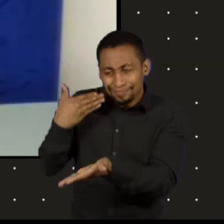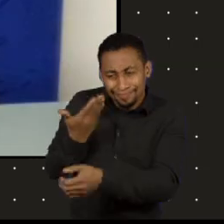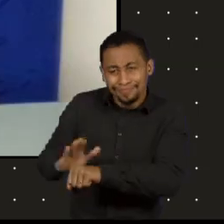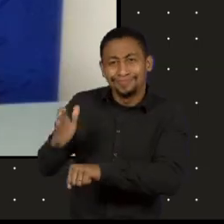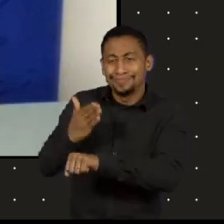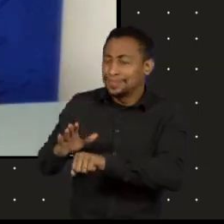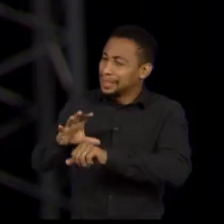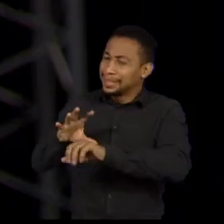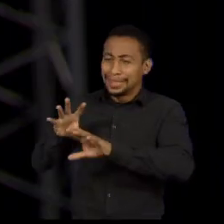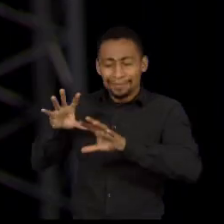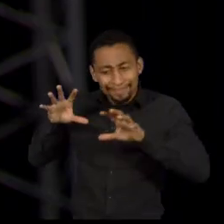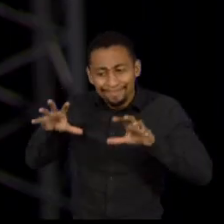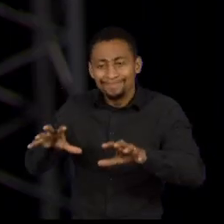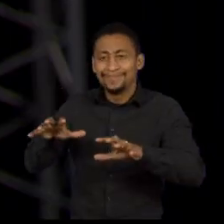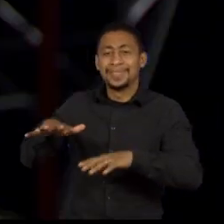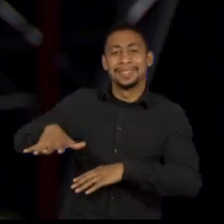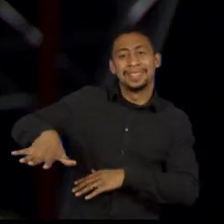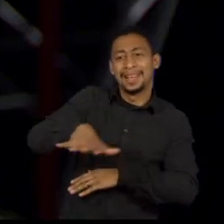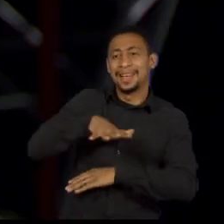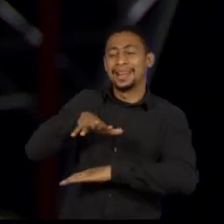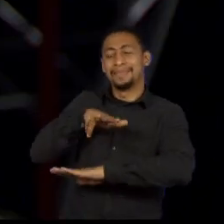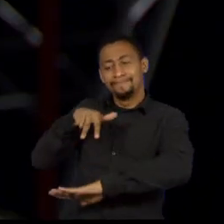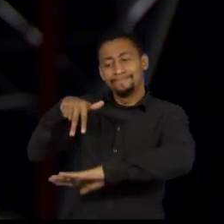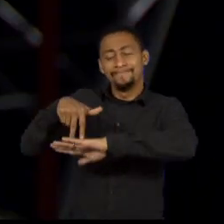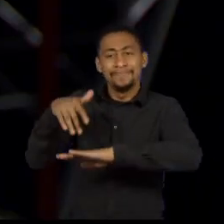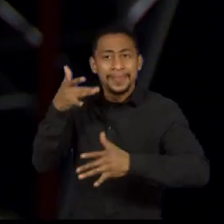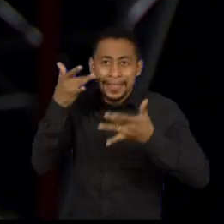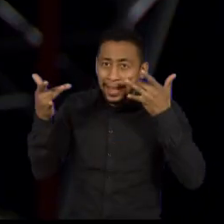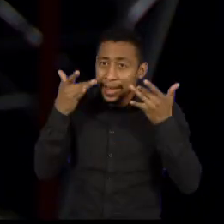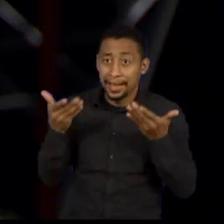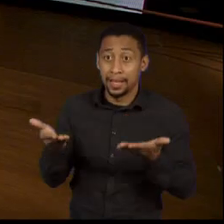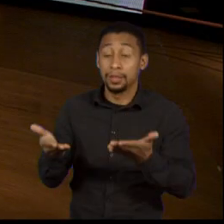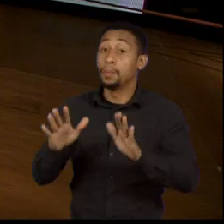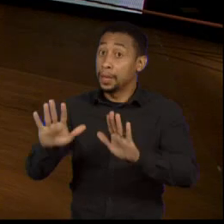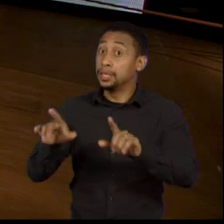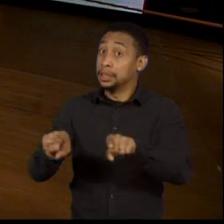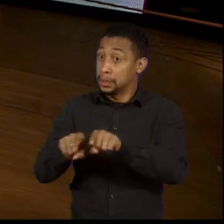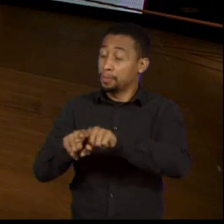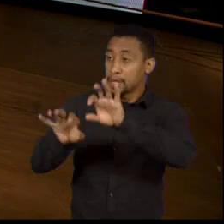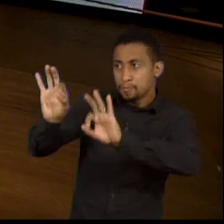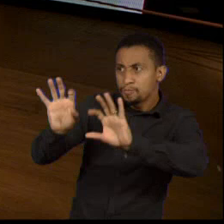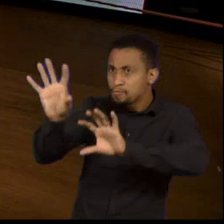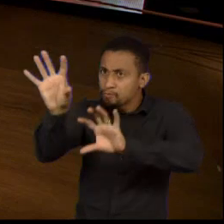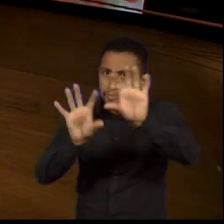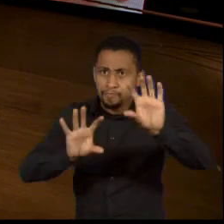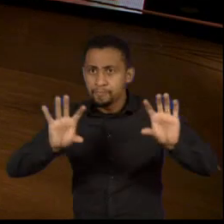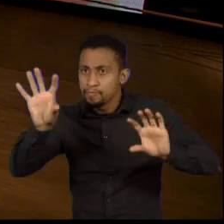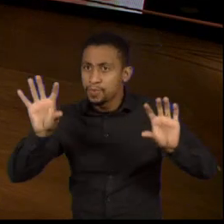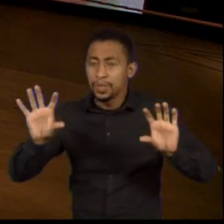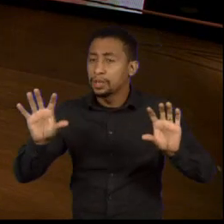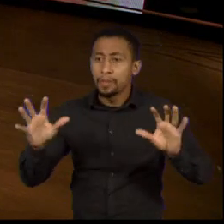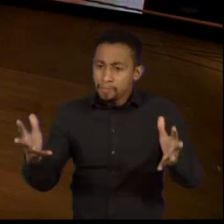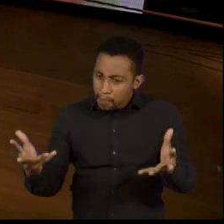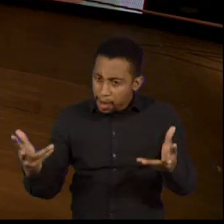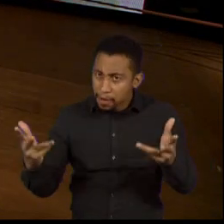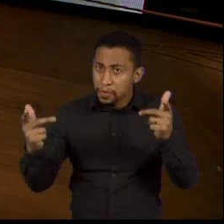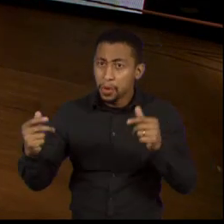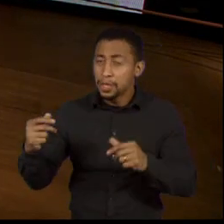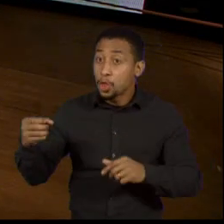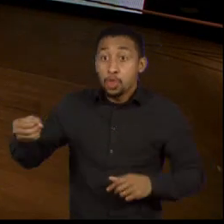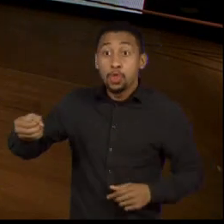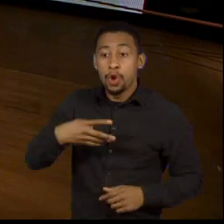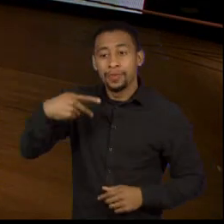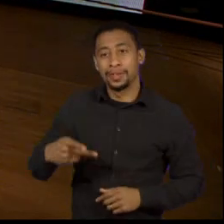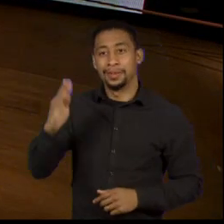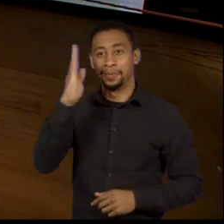àquilo, ao teatro. Além disso, ele chegou com uma estética incrível, né, aqui no Brasil. Uma